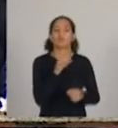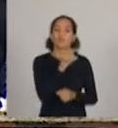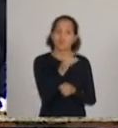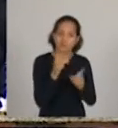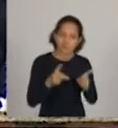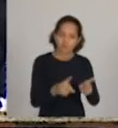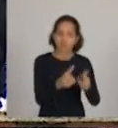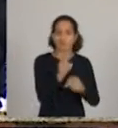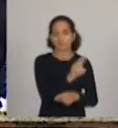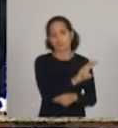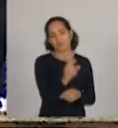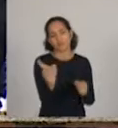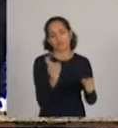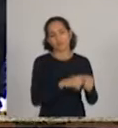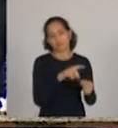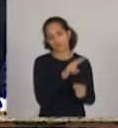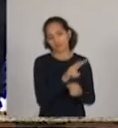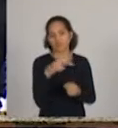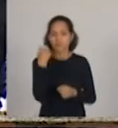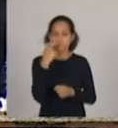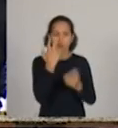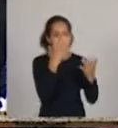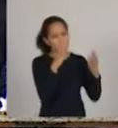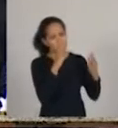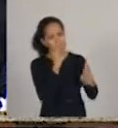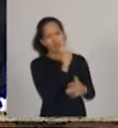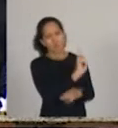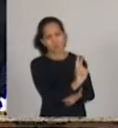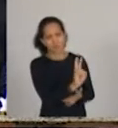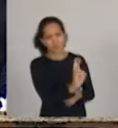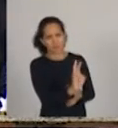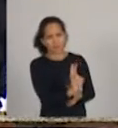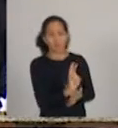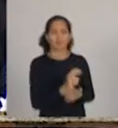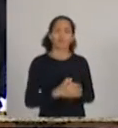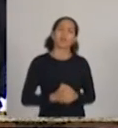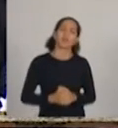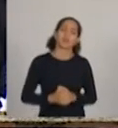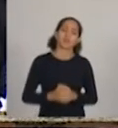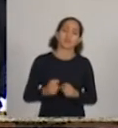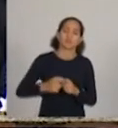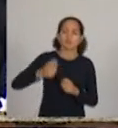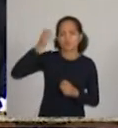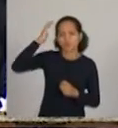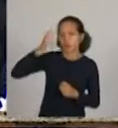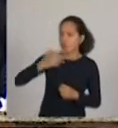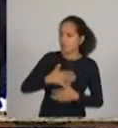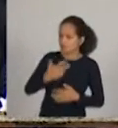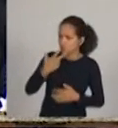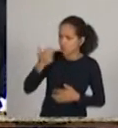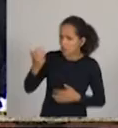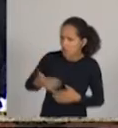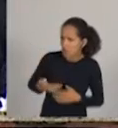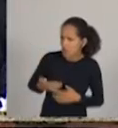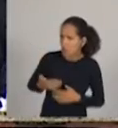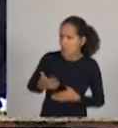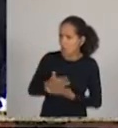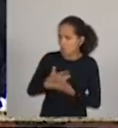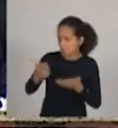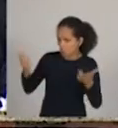retornou para Vila Velha como vereador. Parabéns à Vila Velha. Doutor Hércules, gostaria de falar alguma coisa?